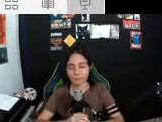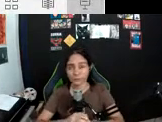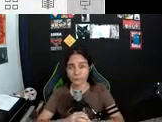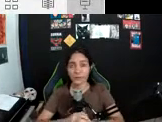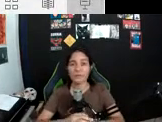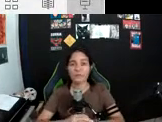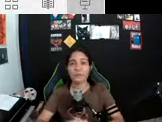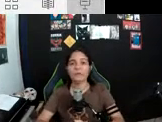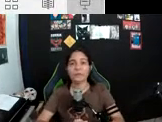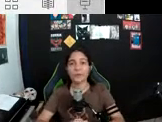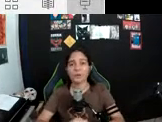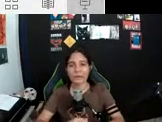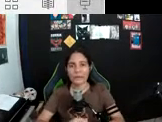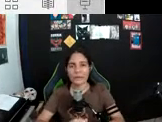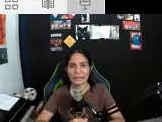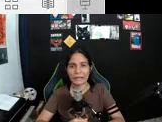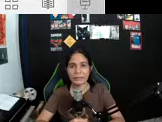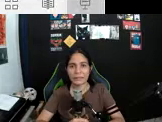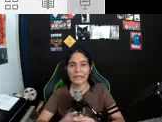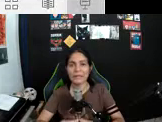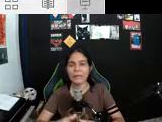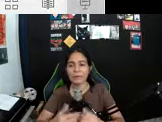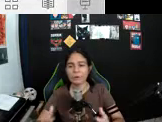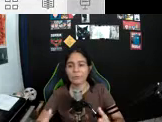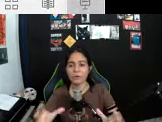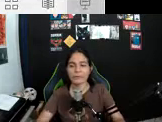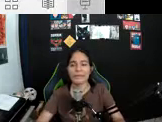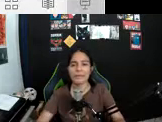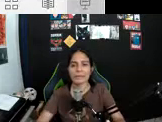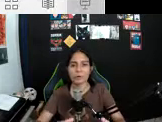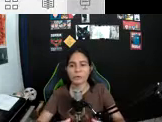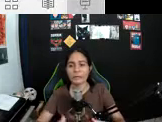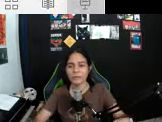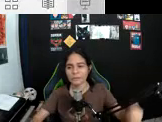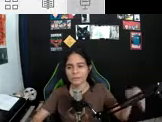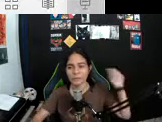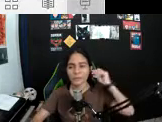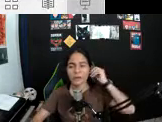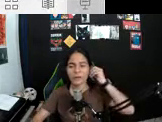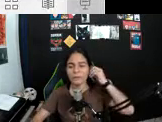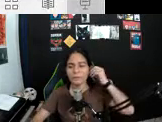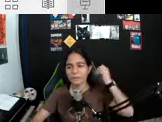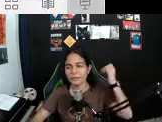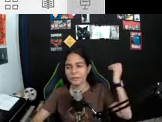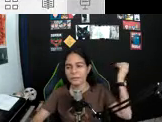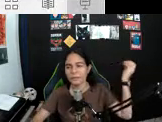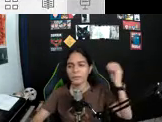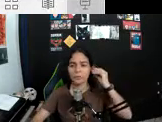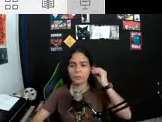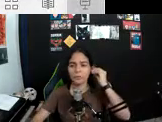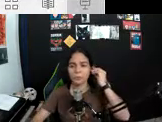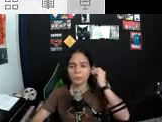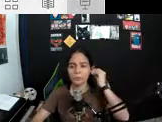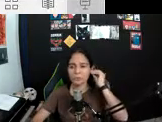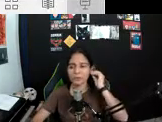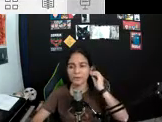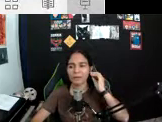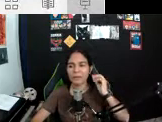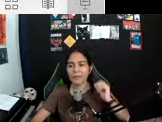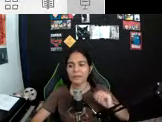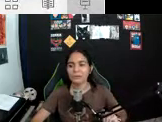Corém, vocês vão colocar lá também, além do diploma, né, inicialmente vocês vão ter